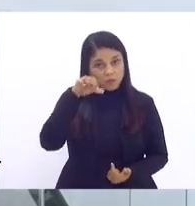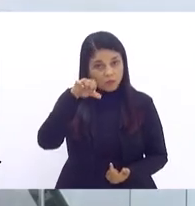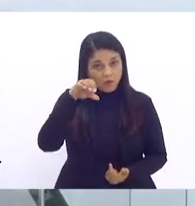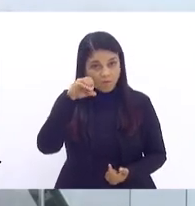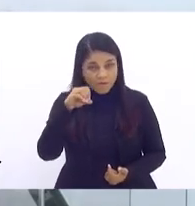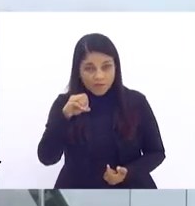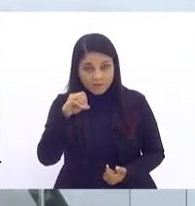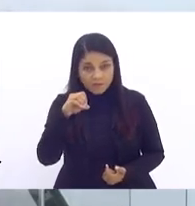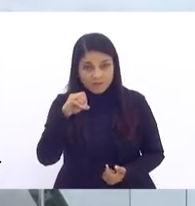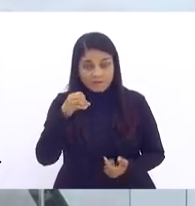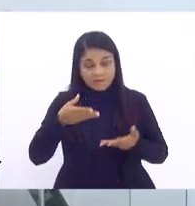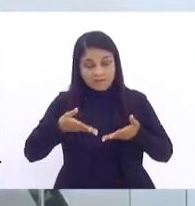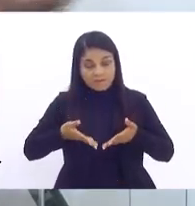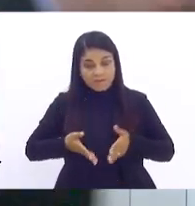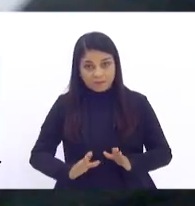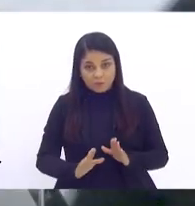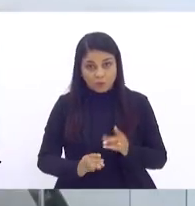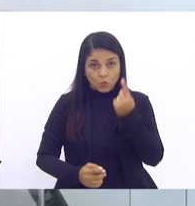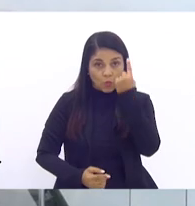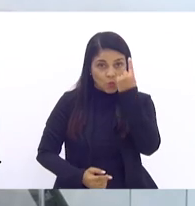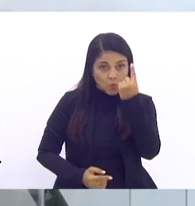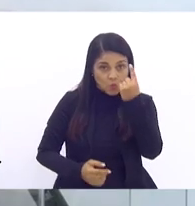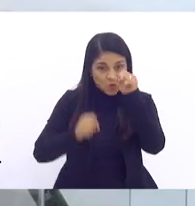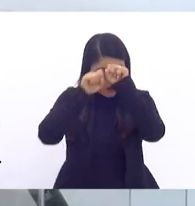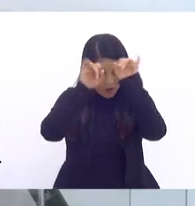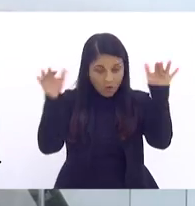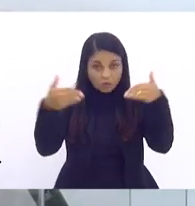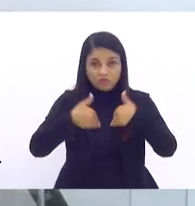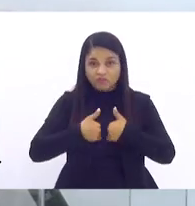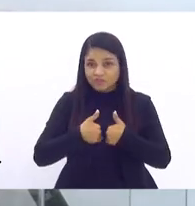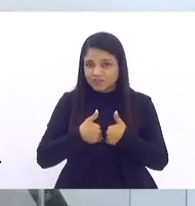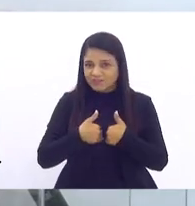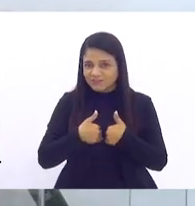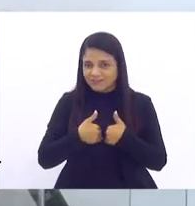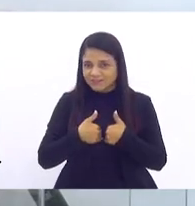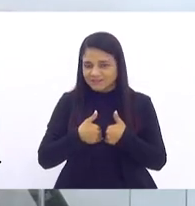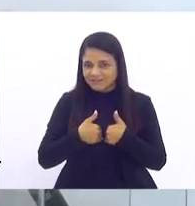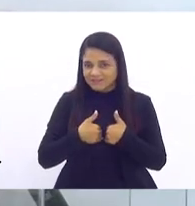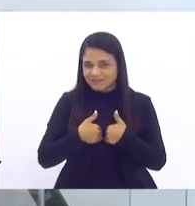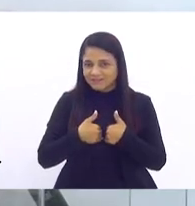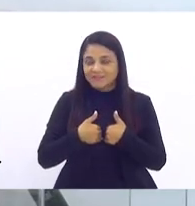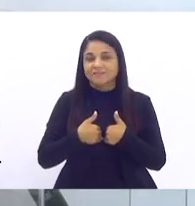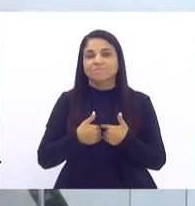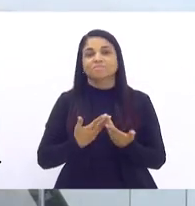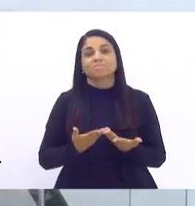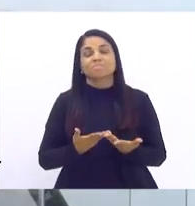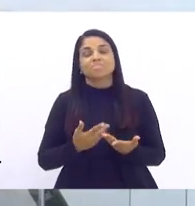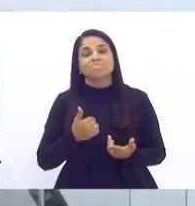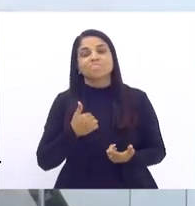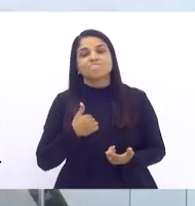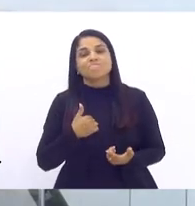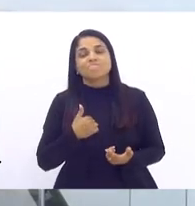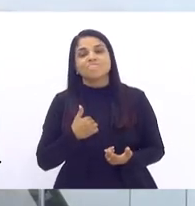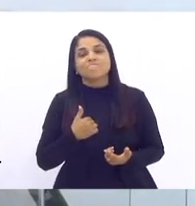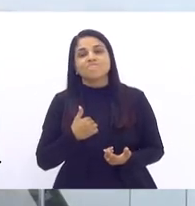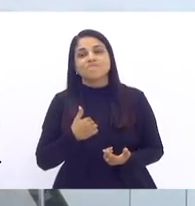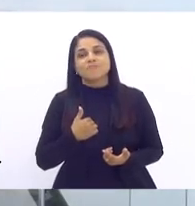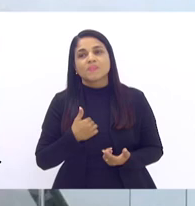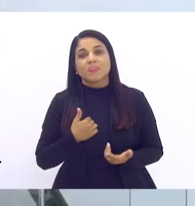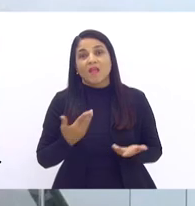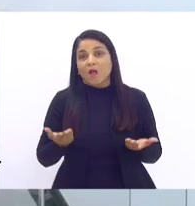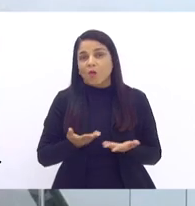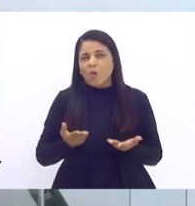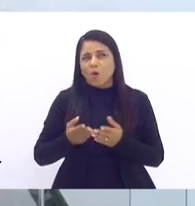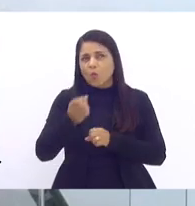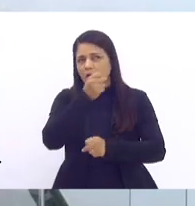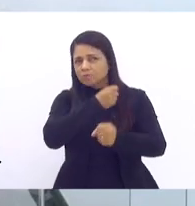190 Nascimentos já era um para 190 Nascimentos quando agora